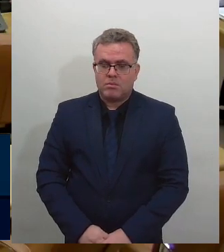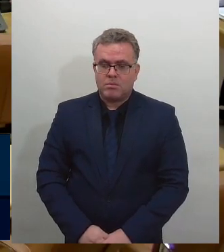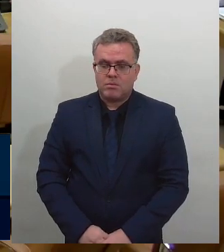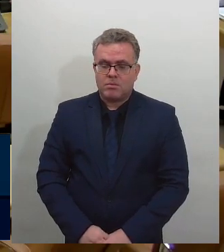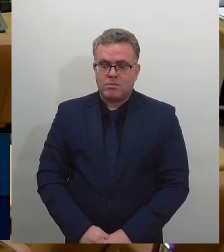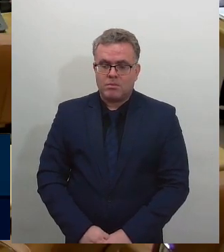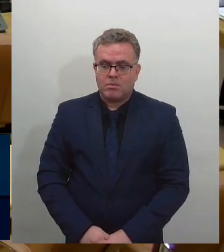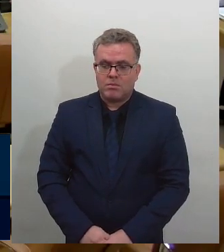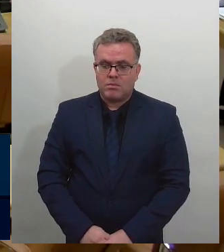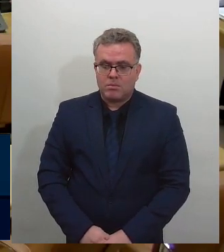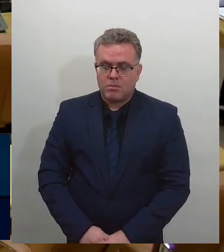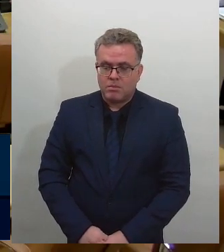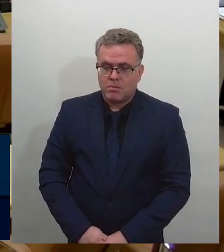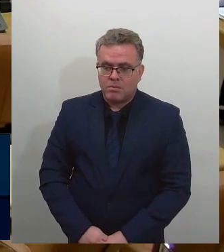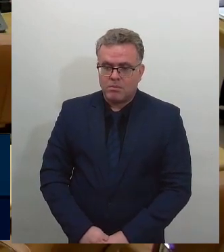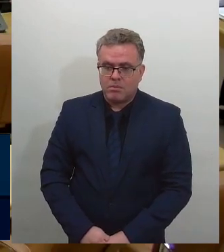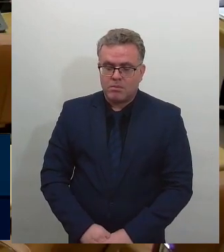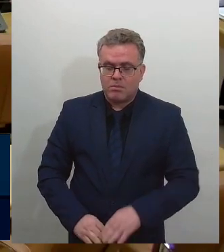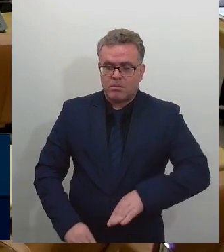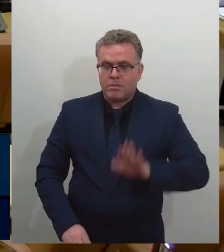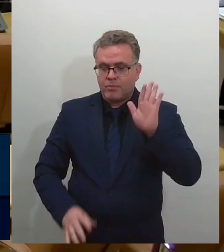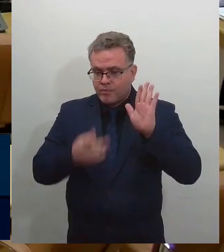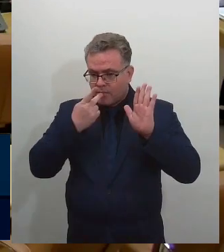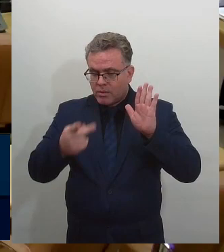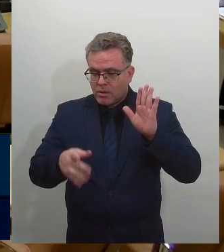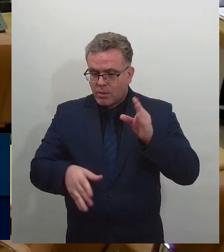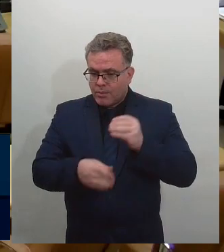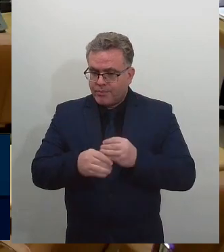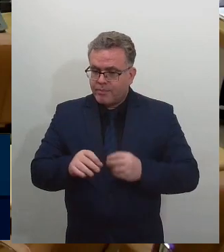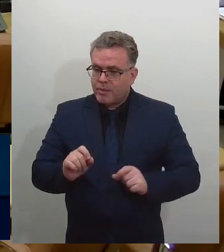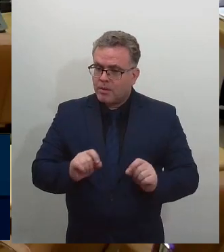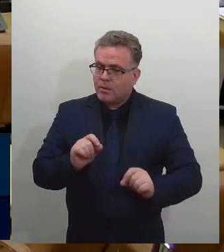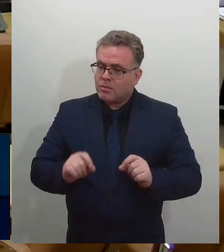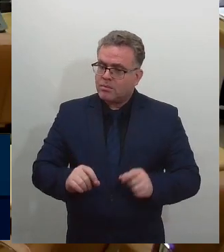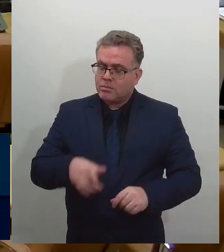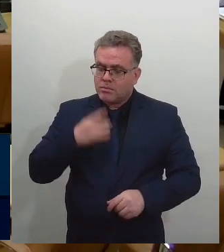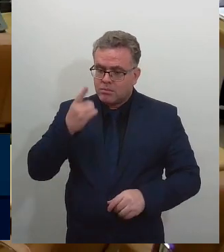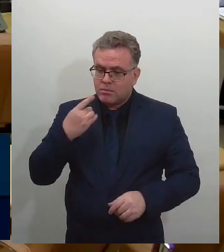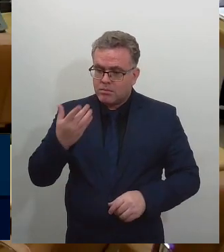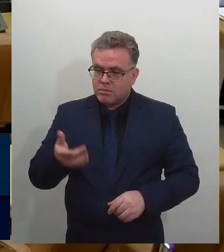Questão de ordem, deputado. Fique à vontade. Deputada Daito